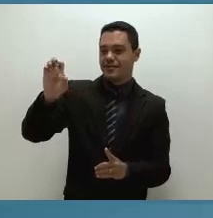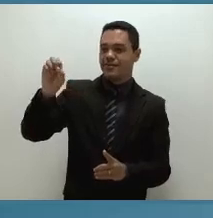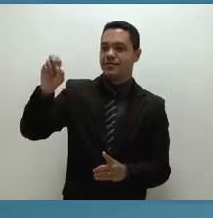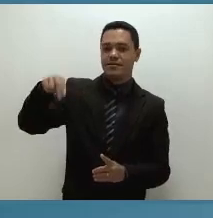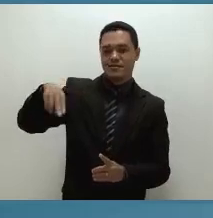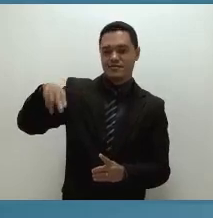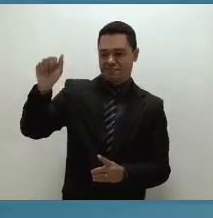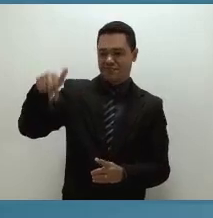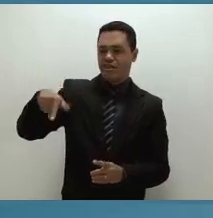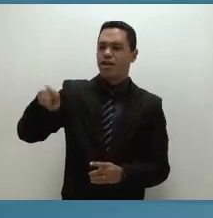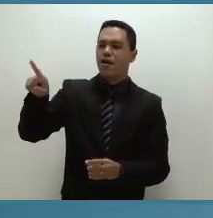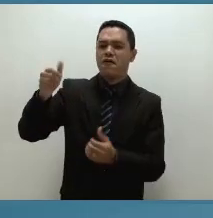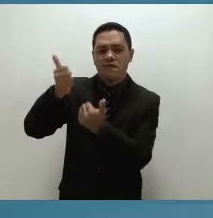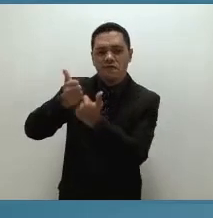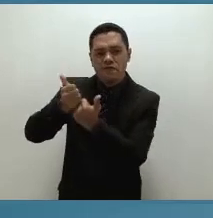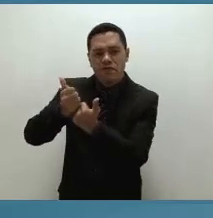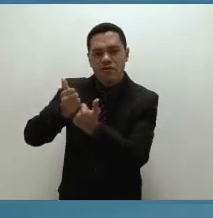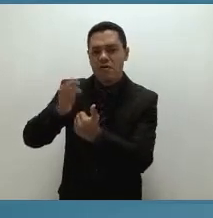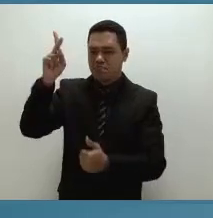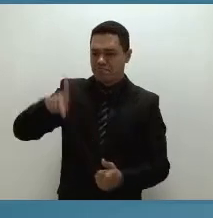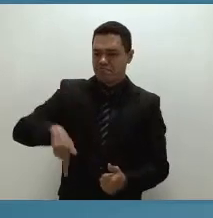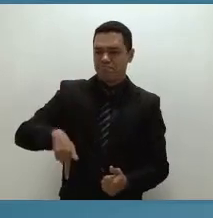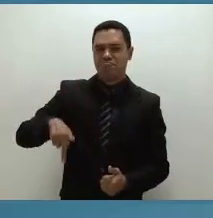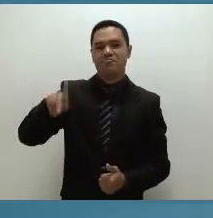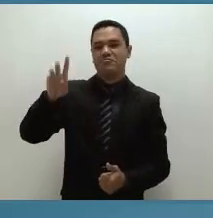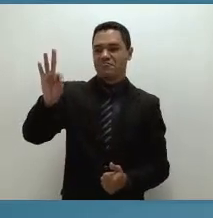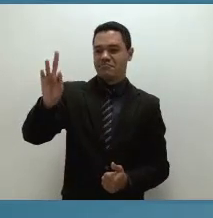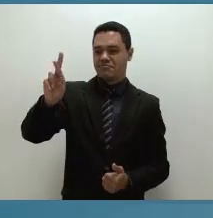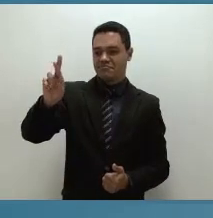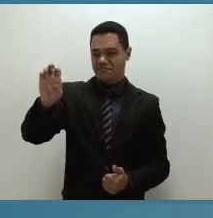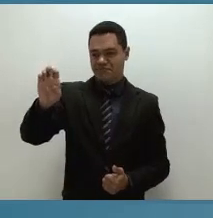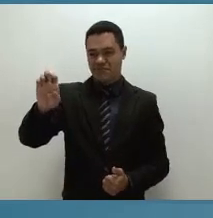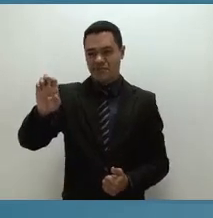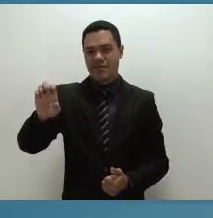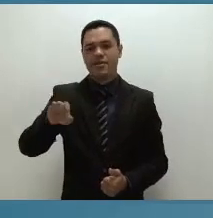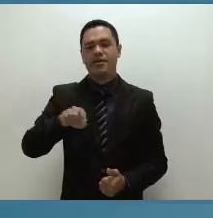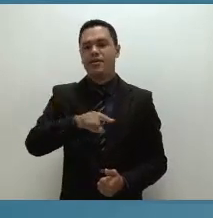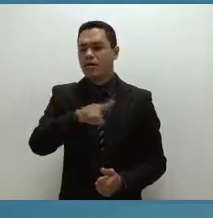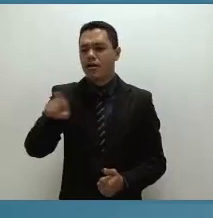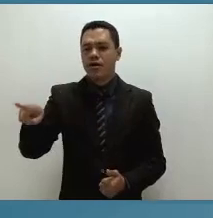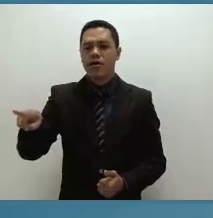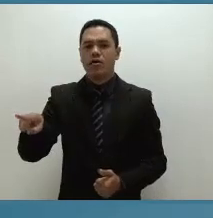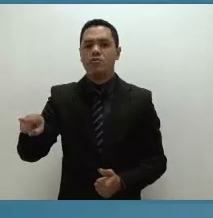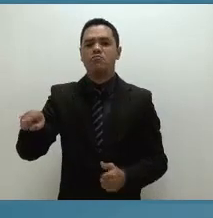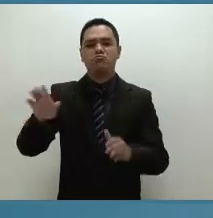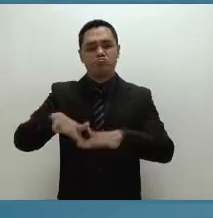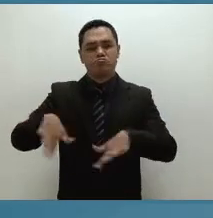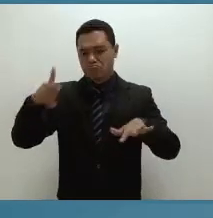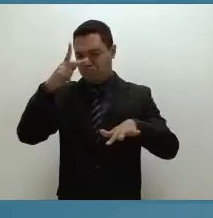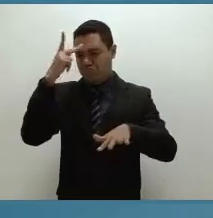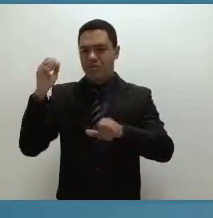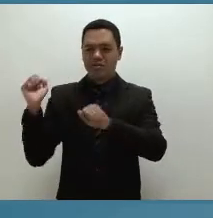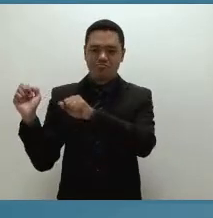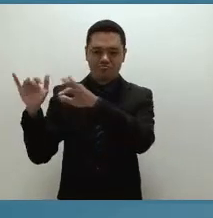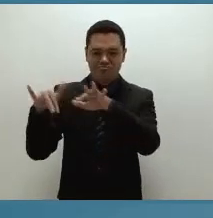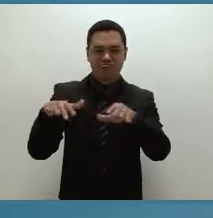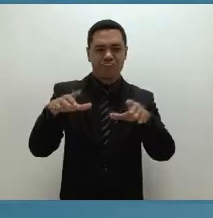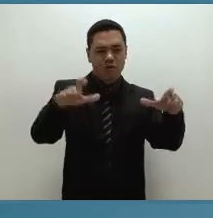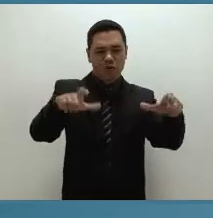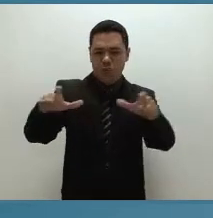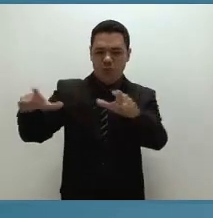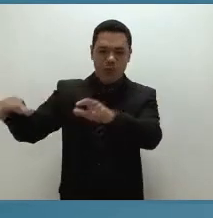como vice-presidente do TRE, dando a oportunidade para que o eleitorado possa comparecer às urnas